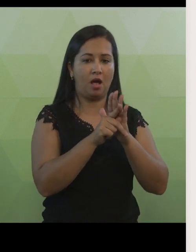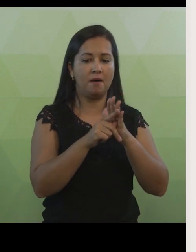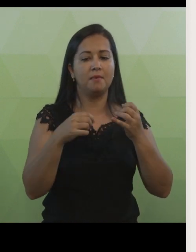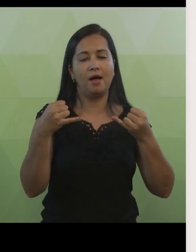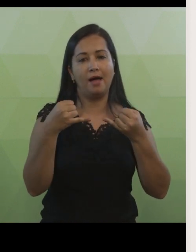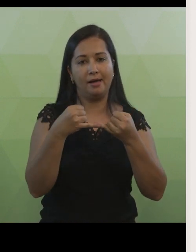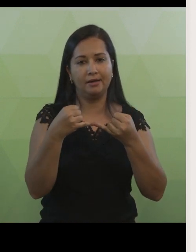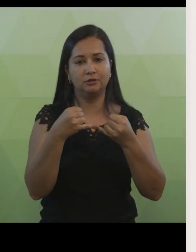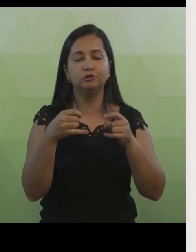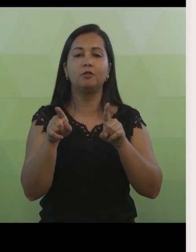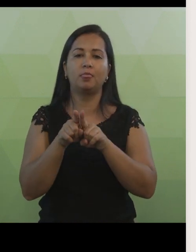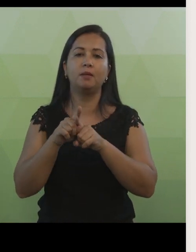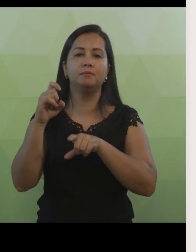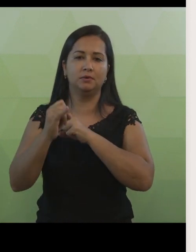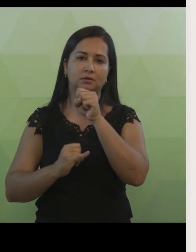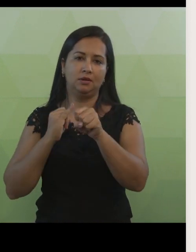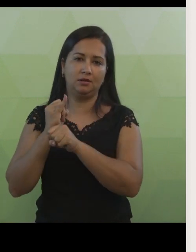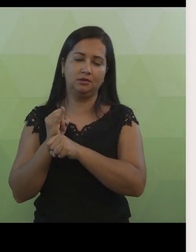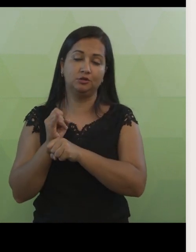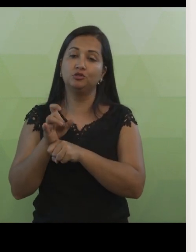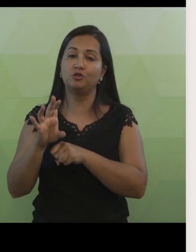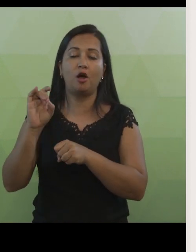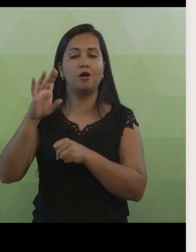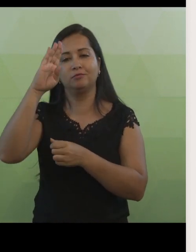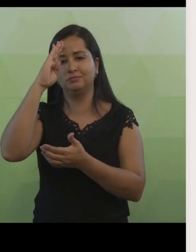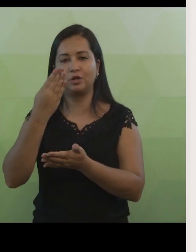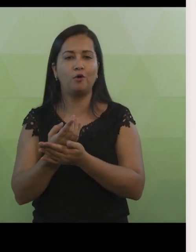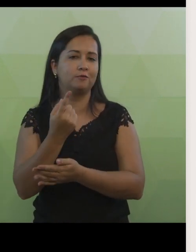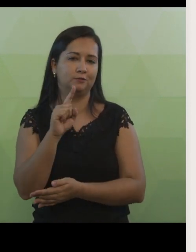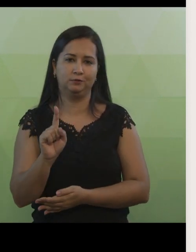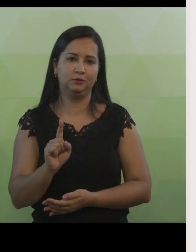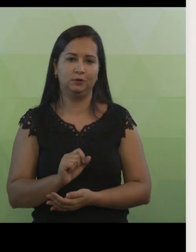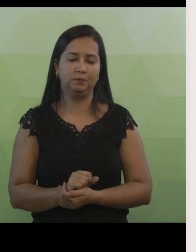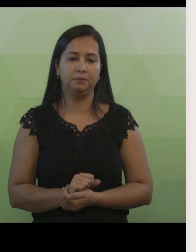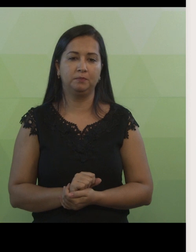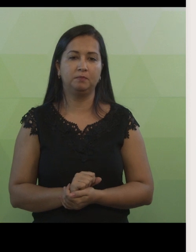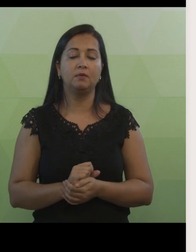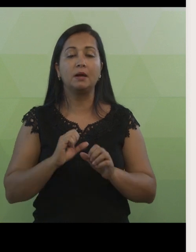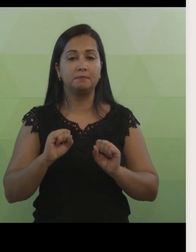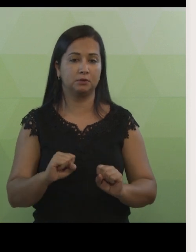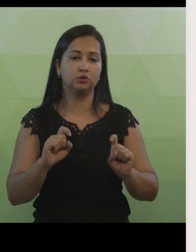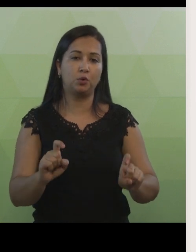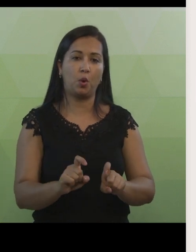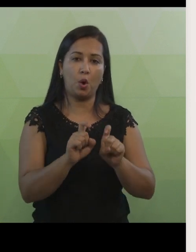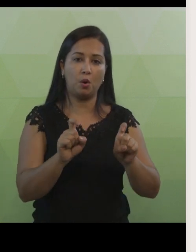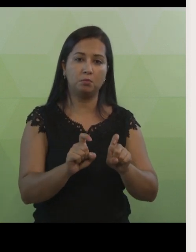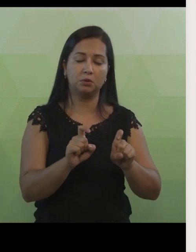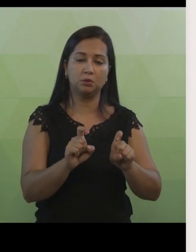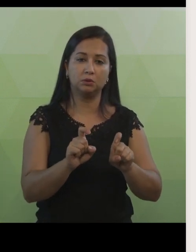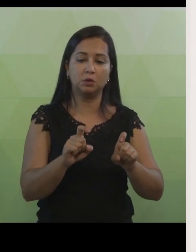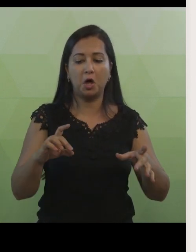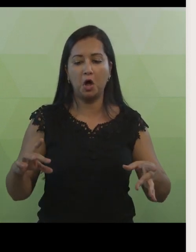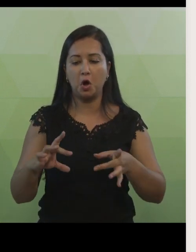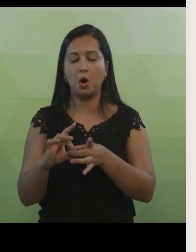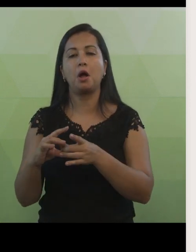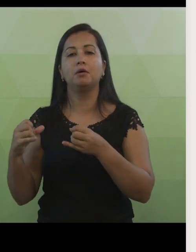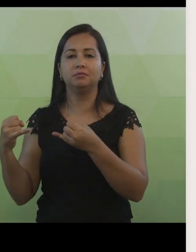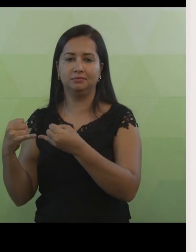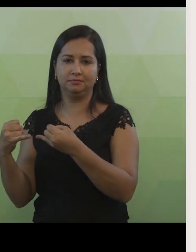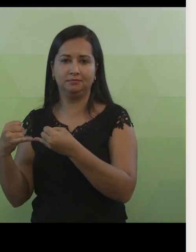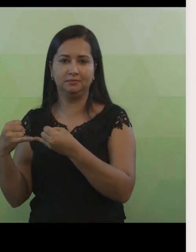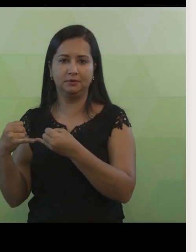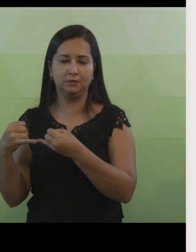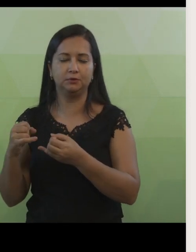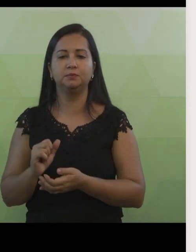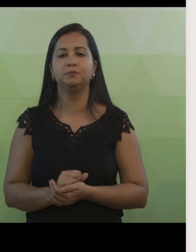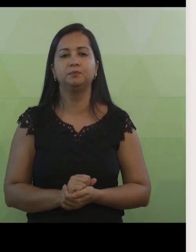é localizado entre a rede e a internet, que seria a rede não confiável. Normalmente pode ser um computador com 2 placas de rede, uma ligada a um switch